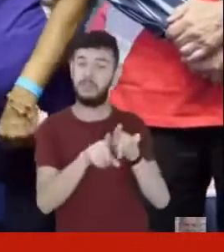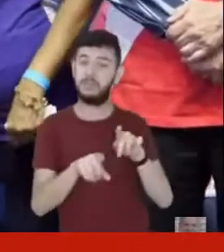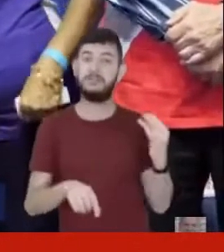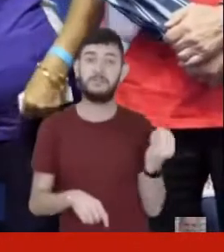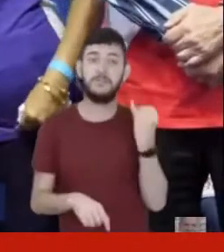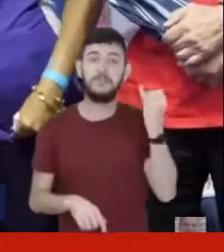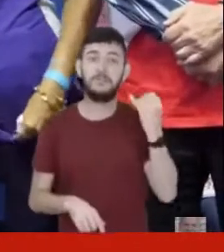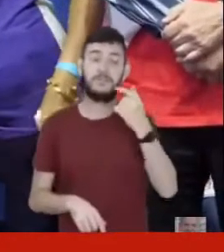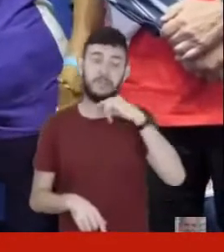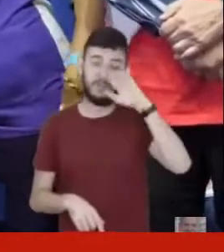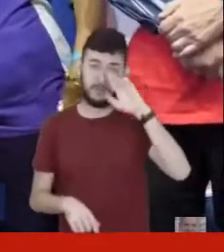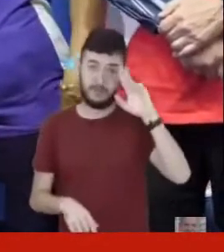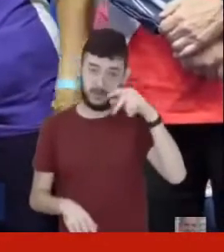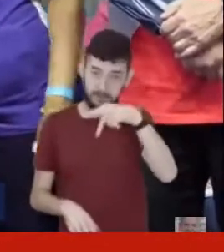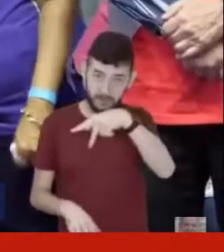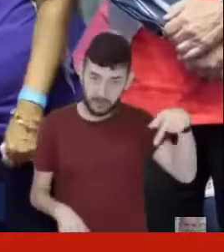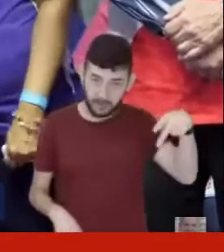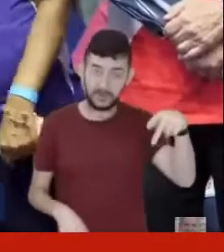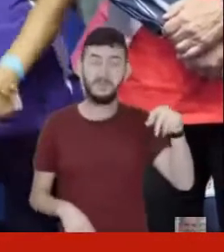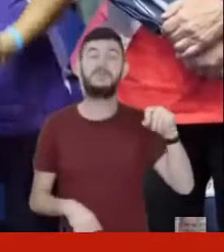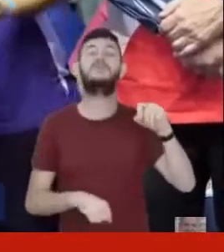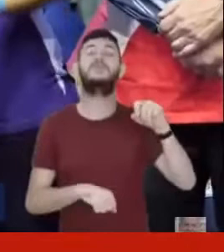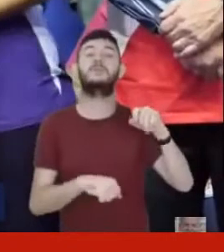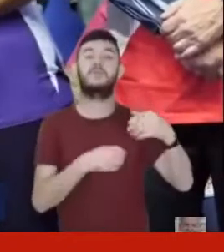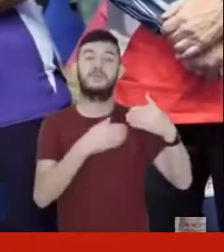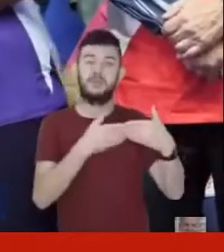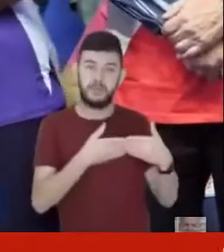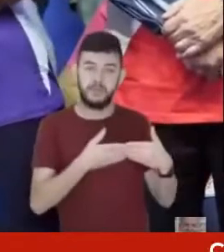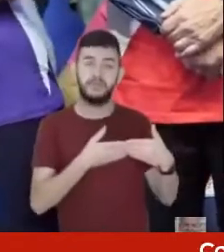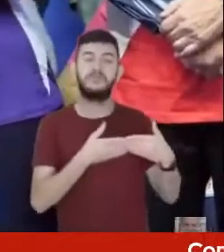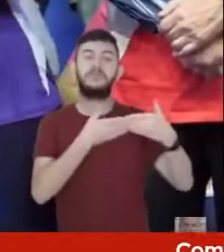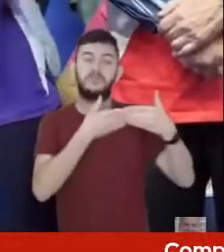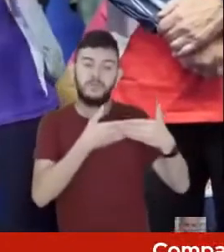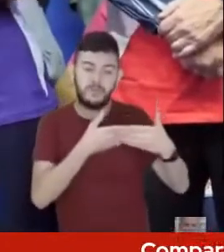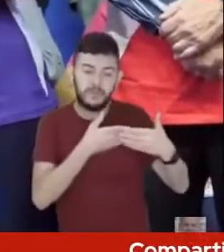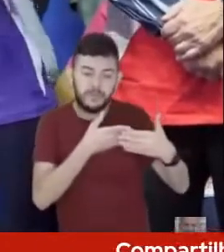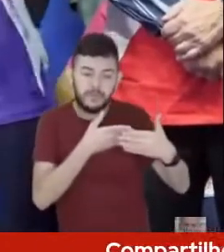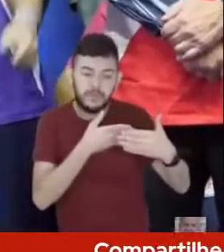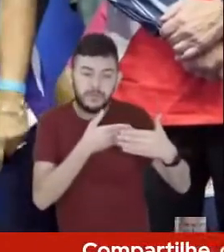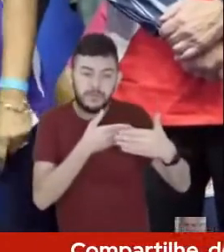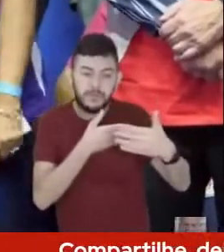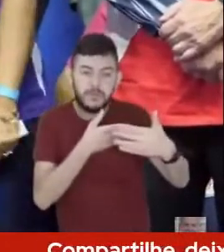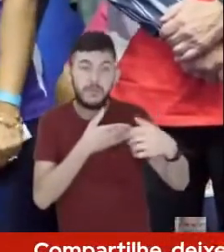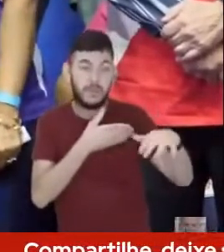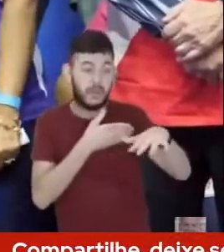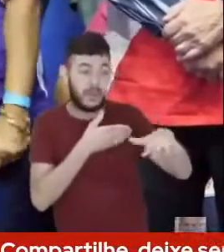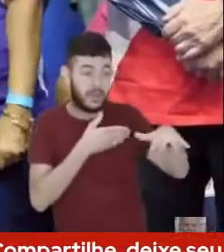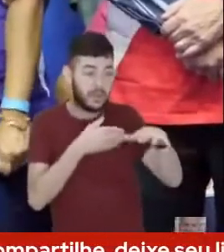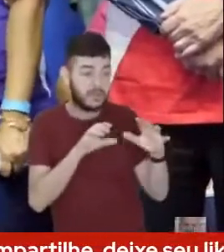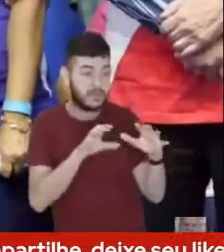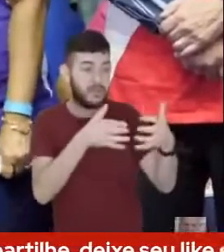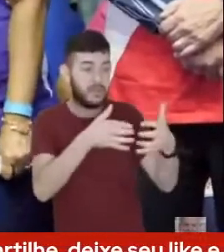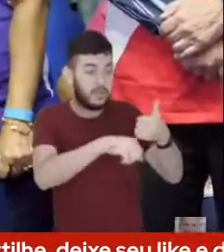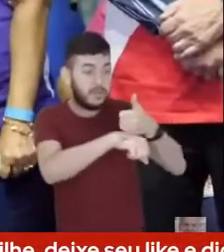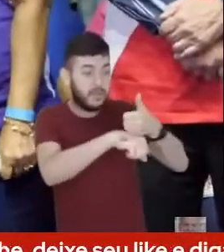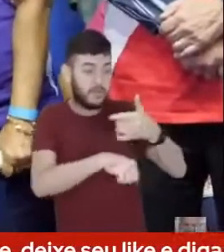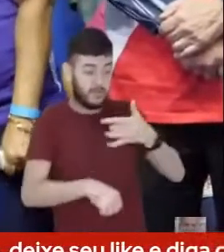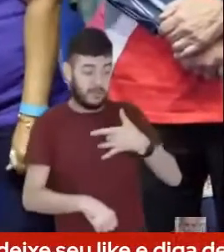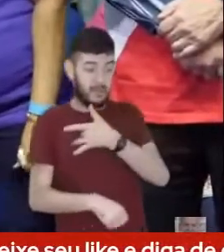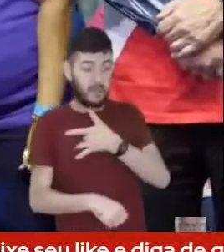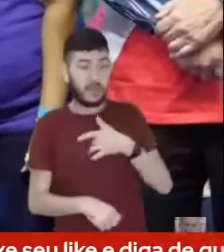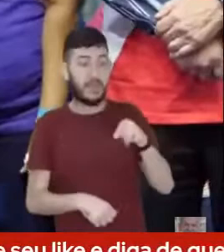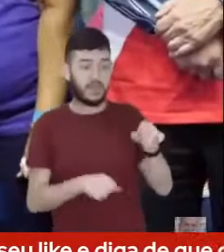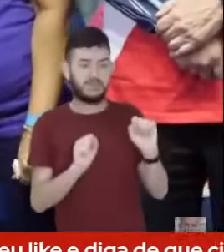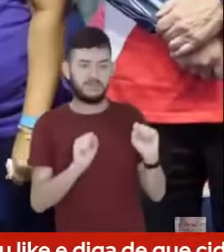chegarão nesses próximos dias, olhar para esses profissionais da saúde, porque são essas pessoas que se dedicam